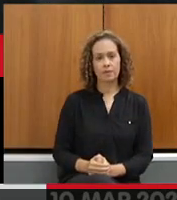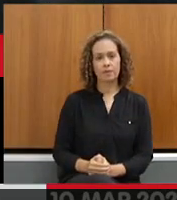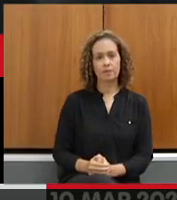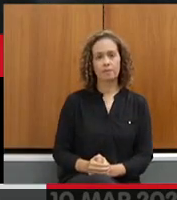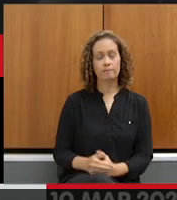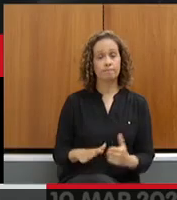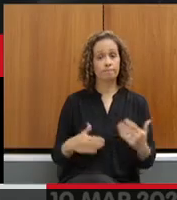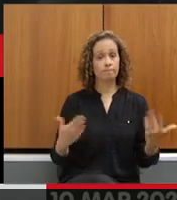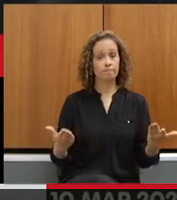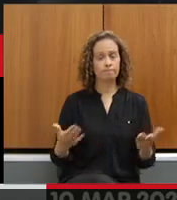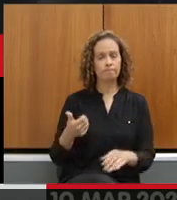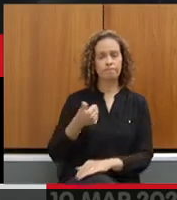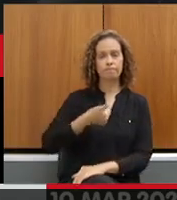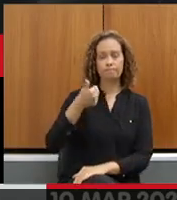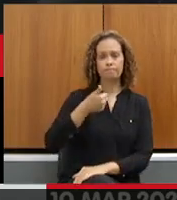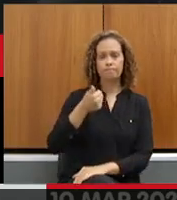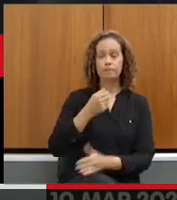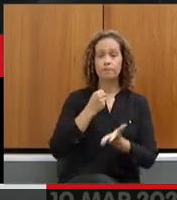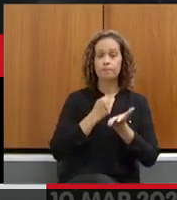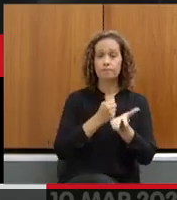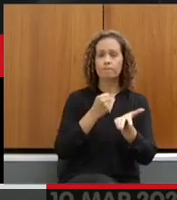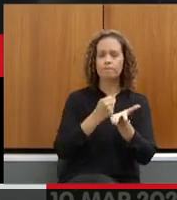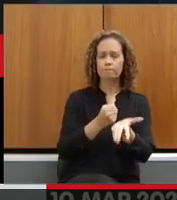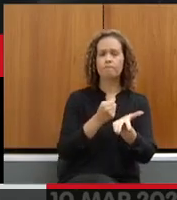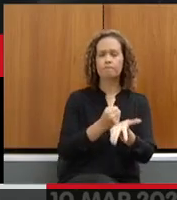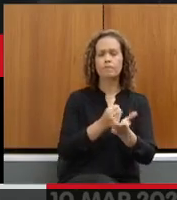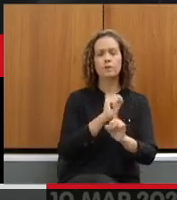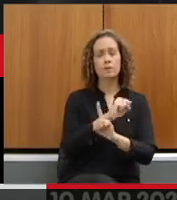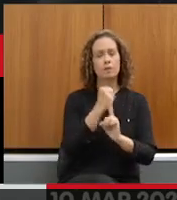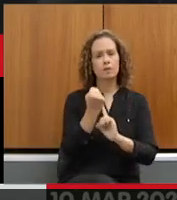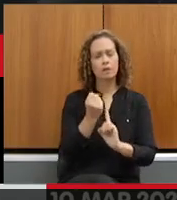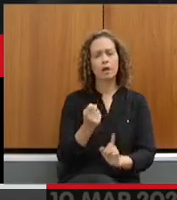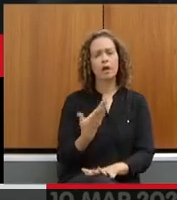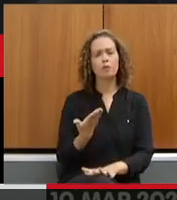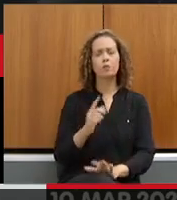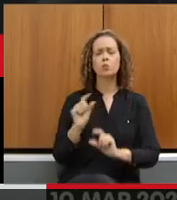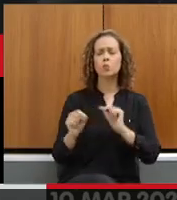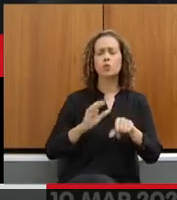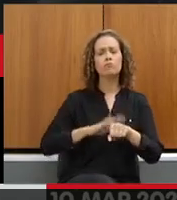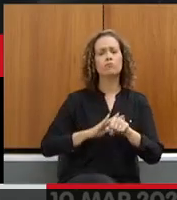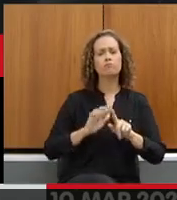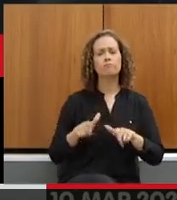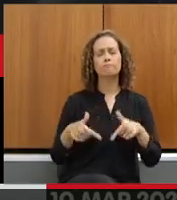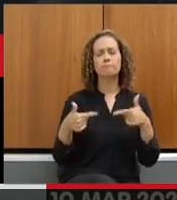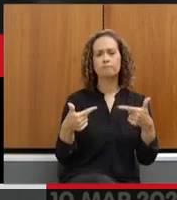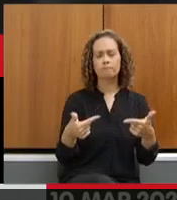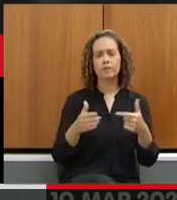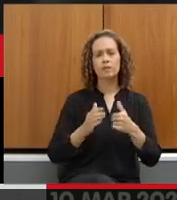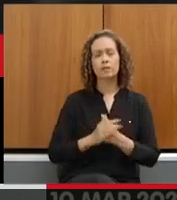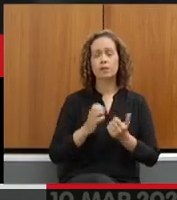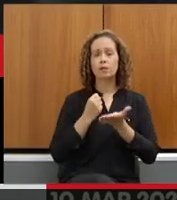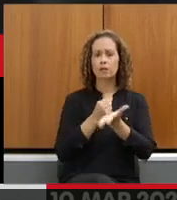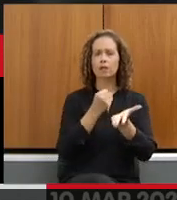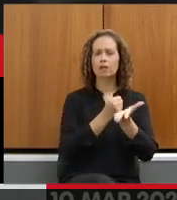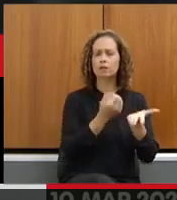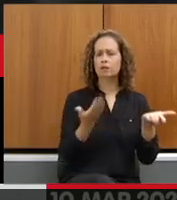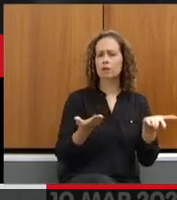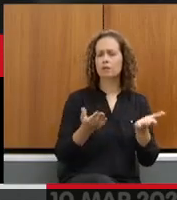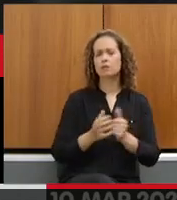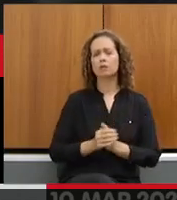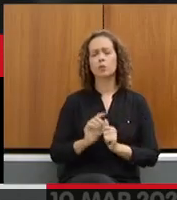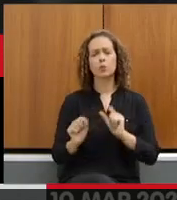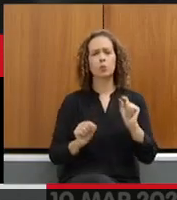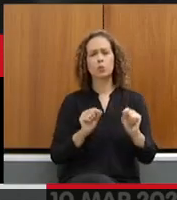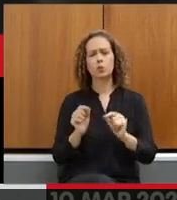bom então primeiro é o eixo assistencial O que é que nós fizemos Estamos fazendo em relação à assistência né